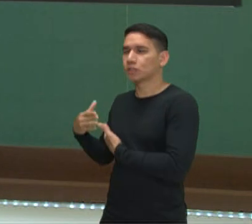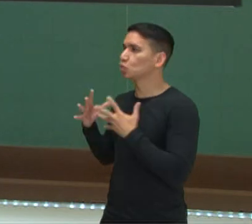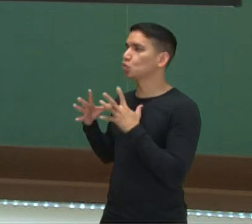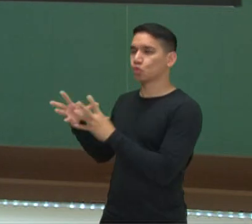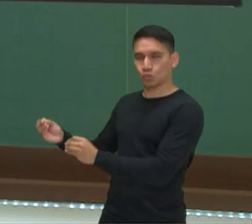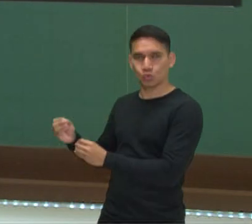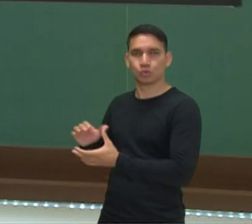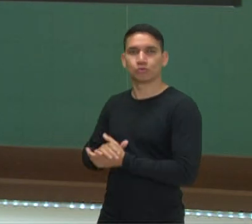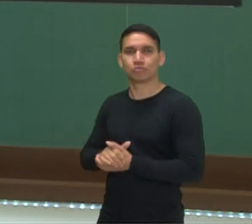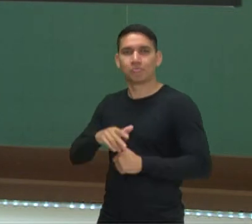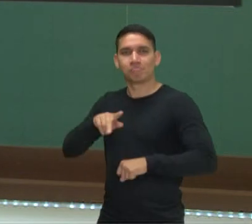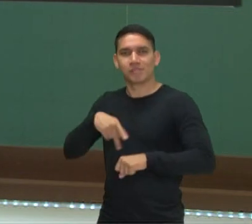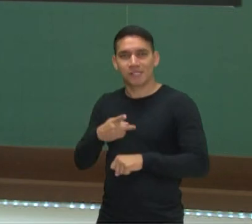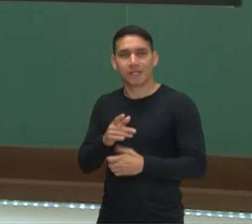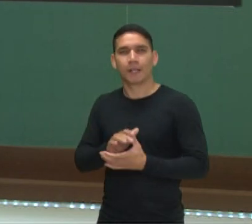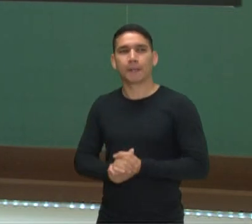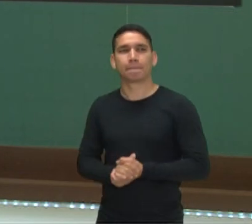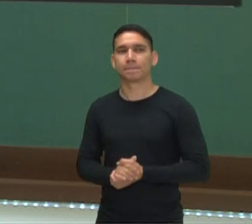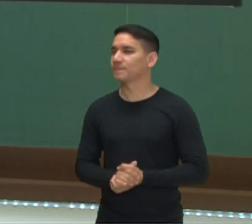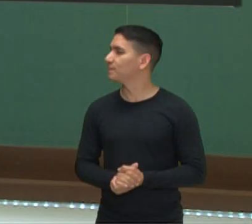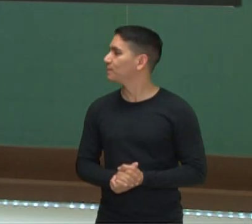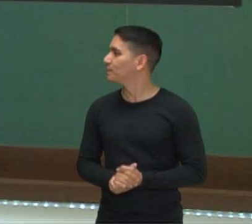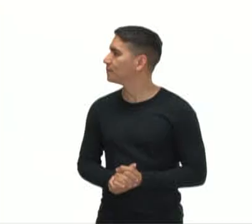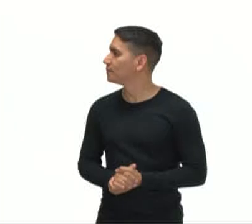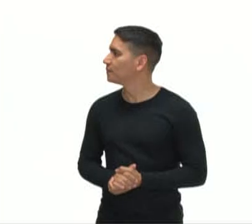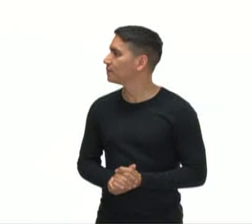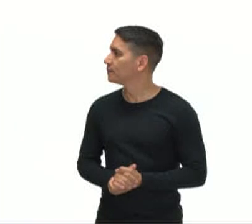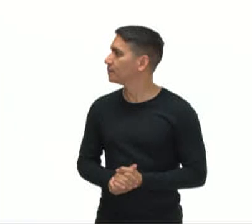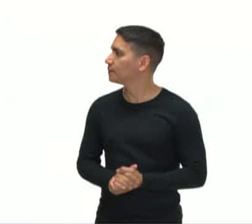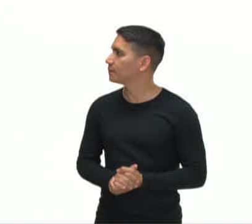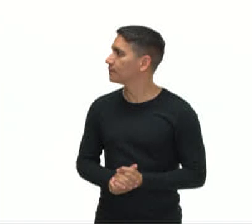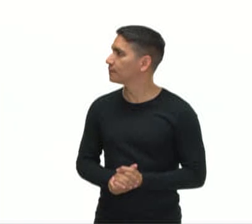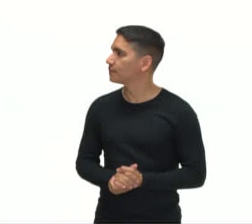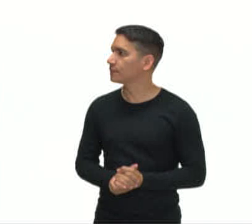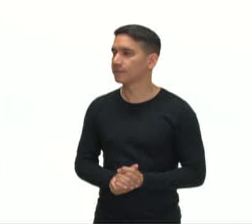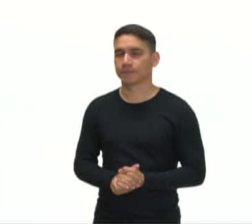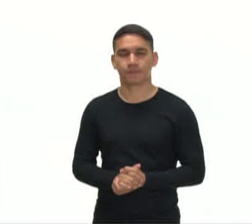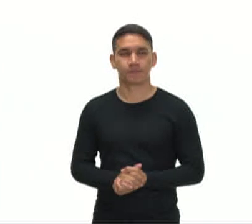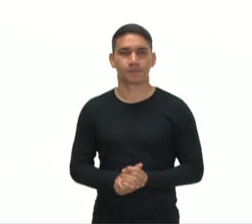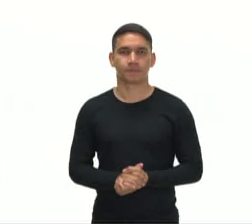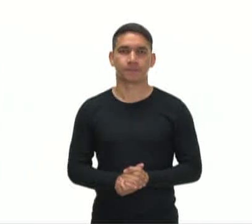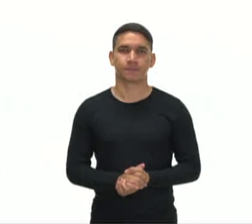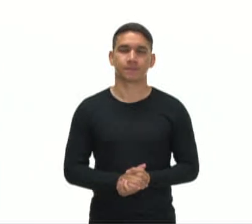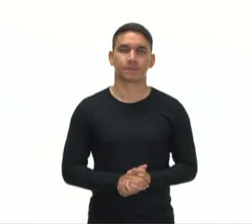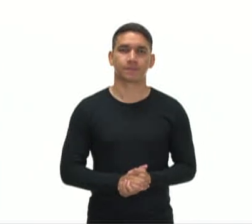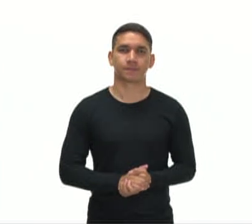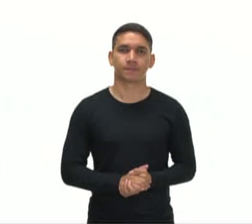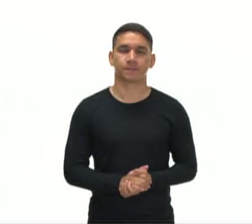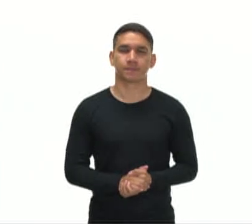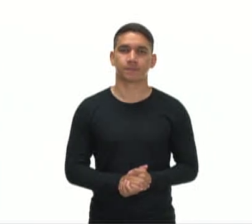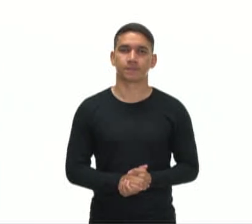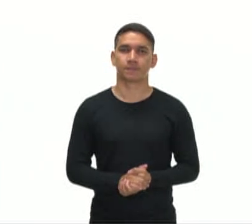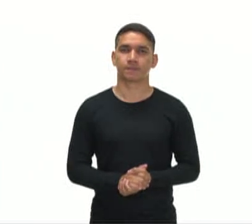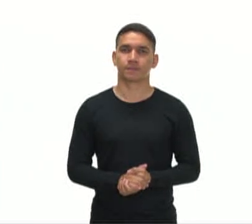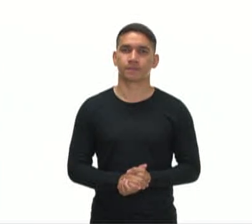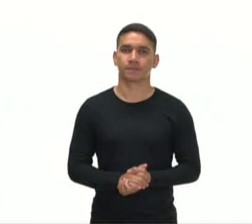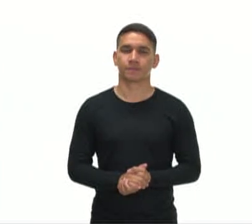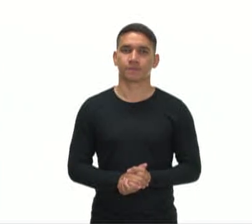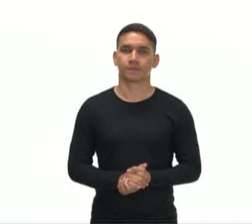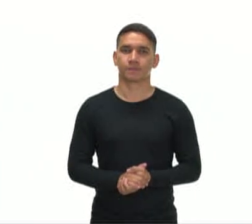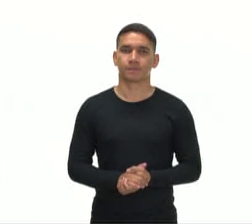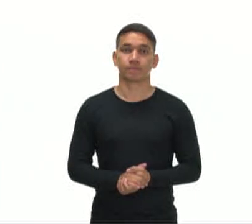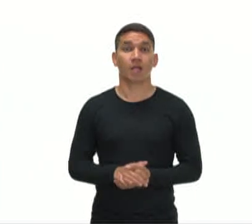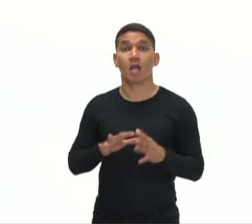Francesa, Venezuela, Suriname, Bolívia, Peru, Equador,